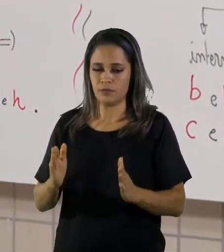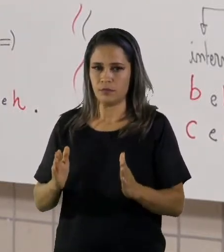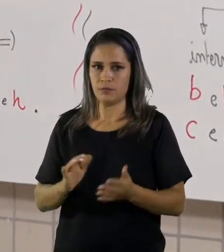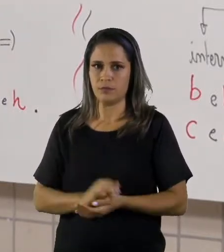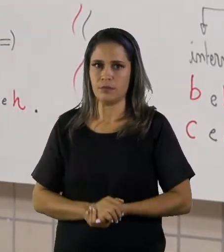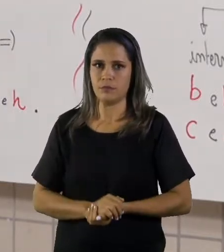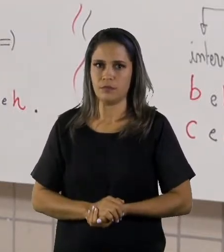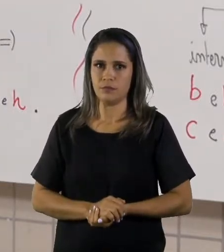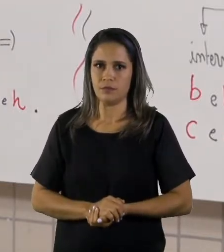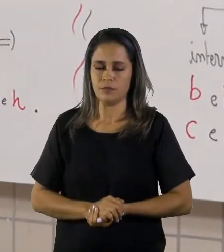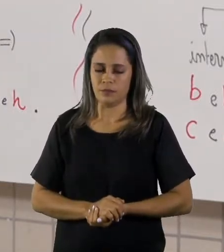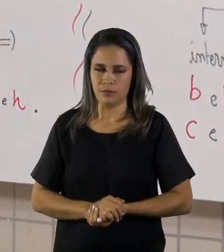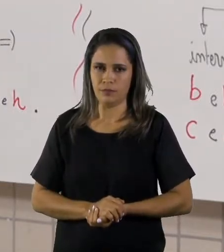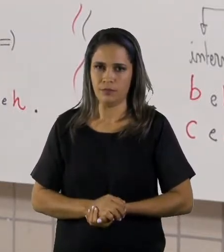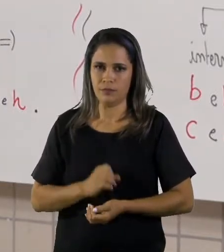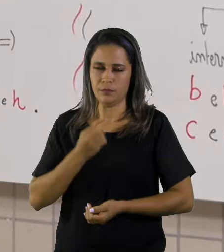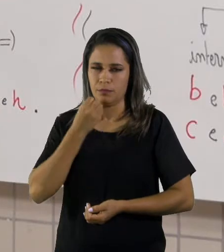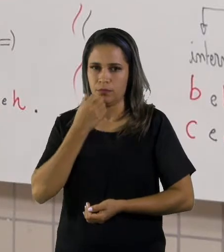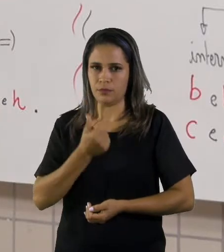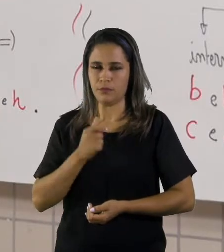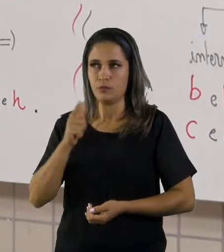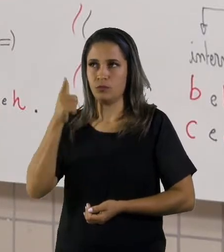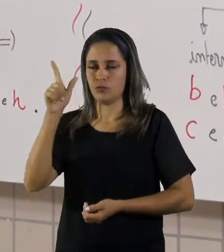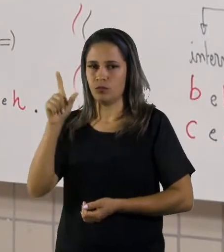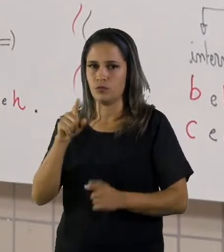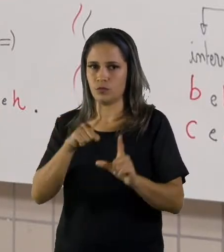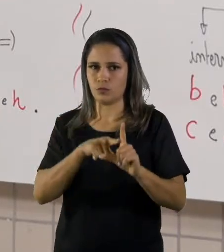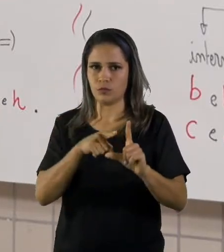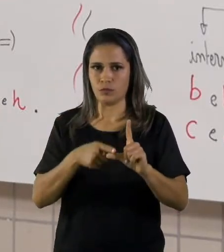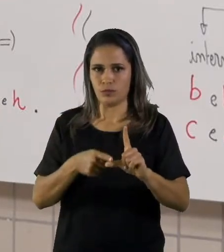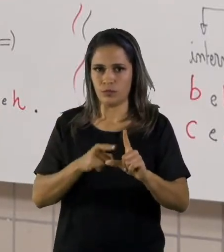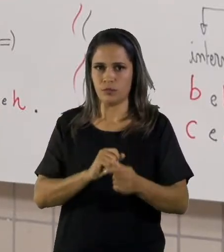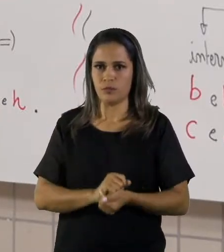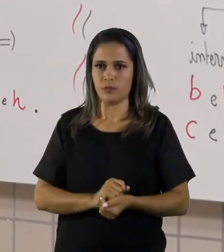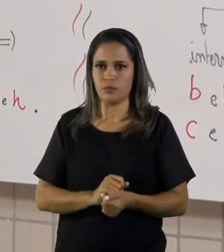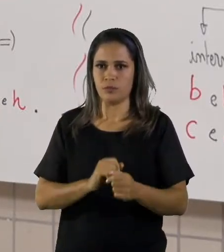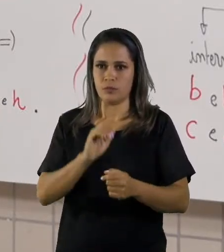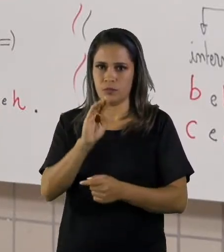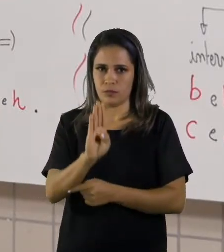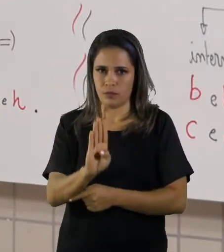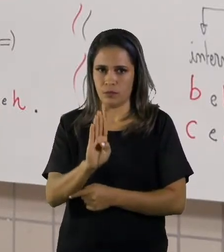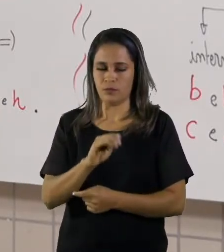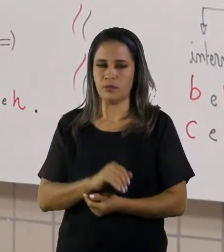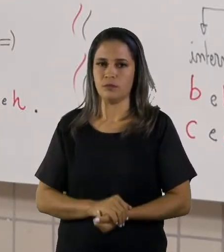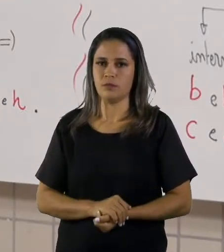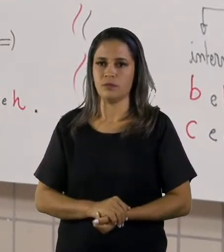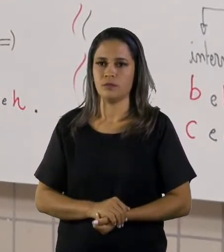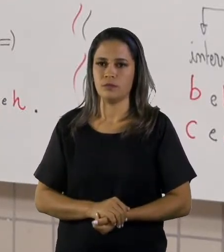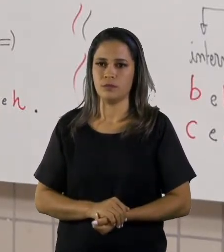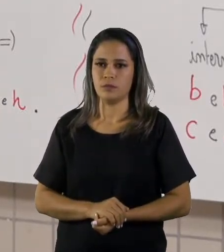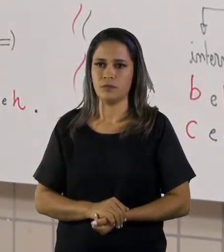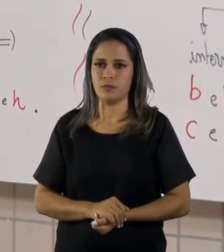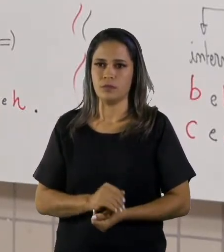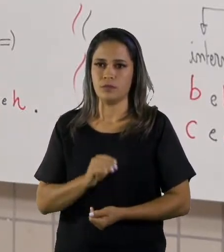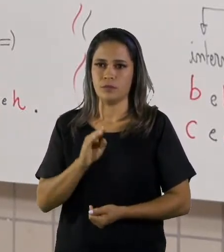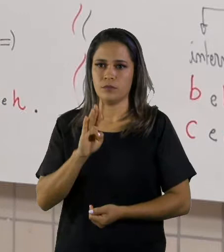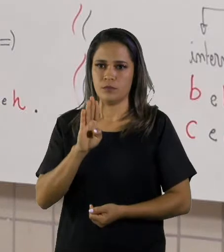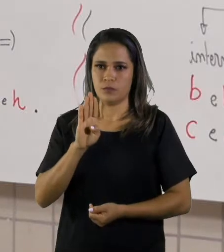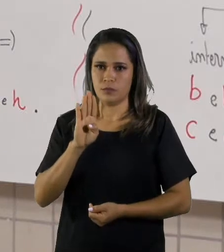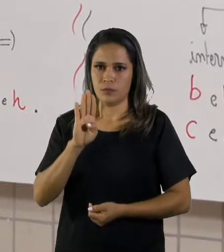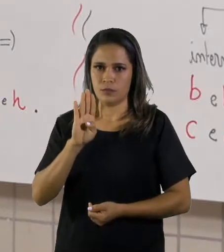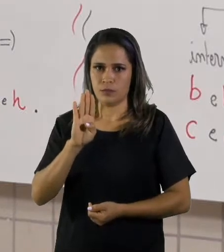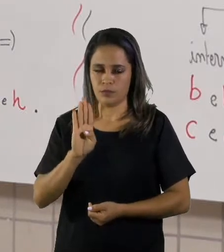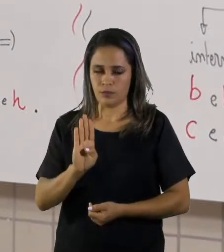ok? Bom, vamos pensar em outro ângulo? Vamos pensar no ângulo B. Então eu tenho esse ângulo.